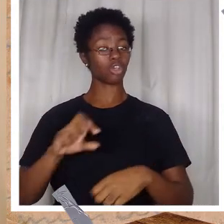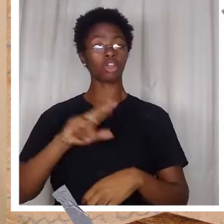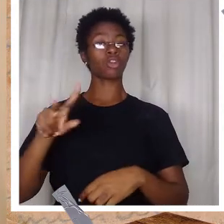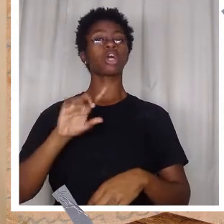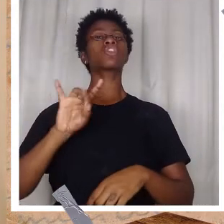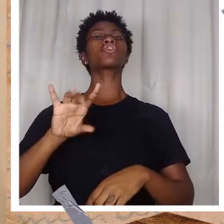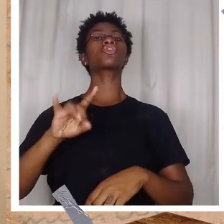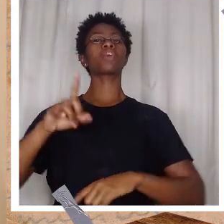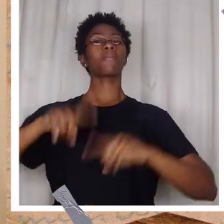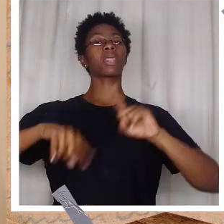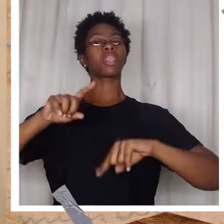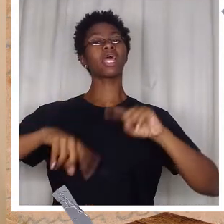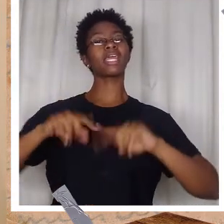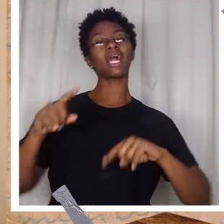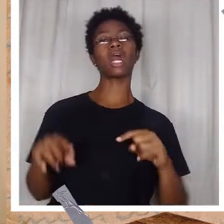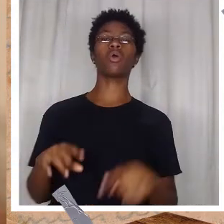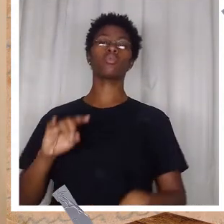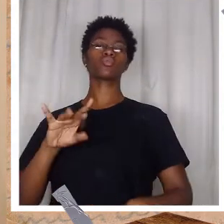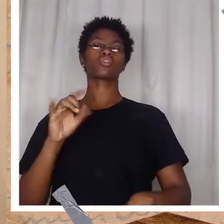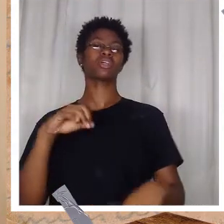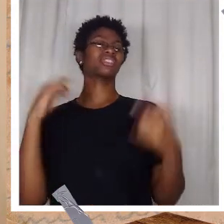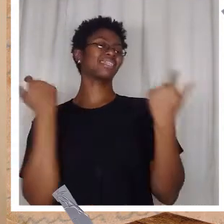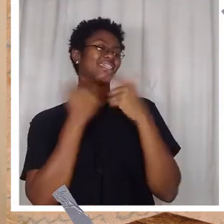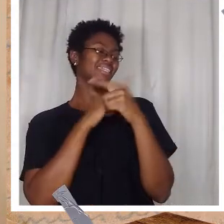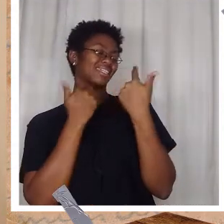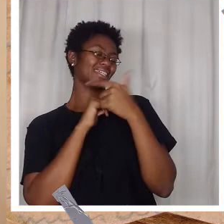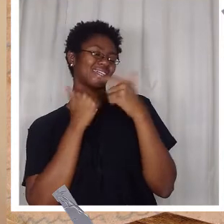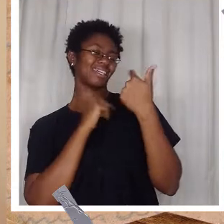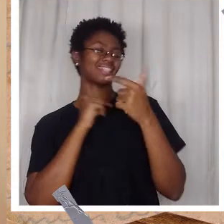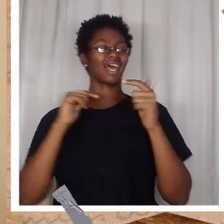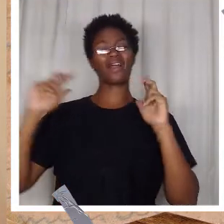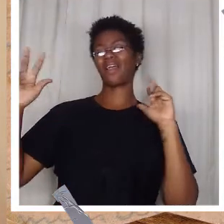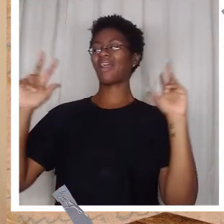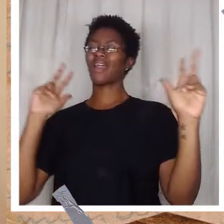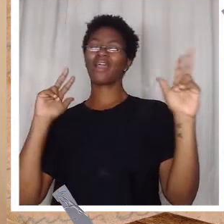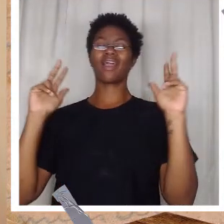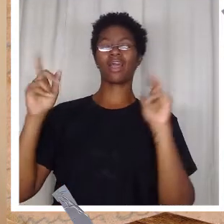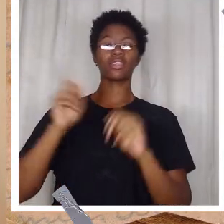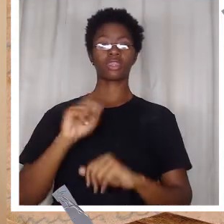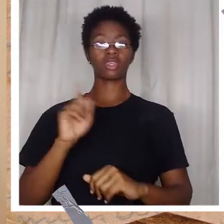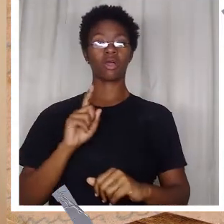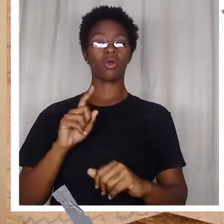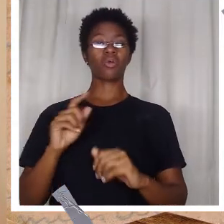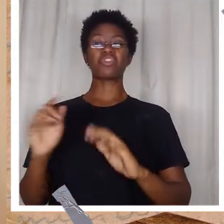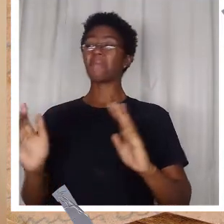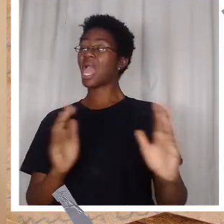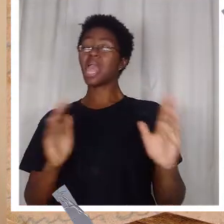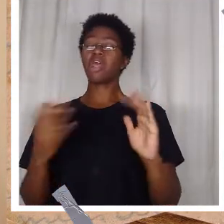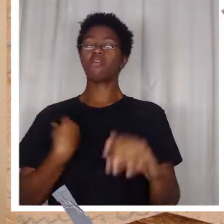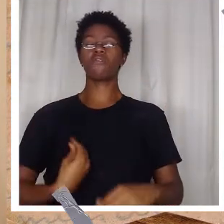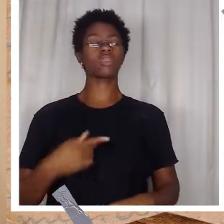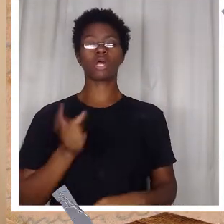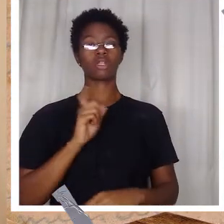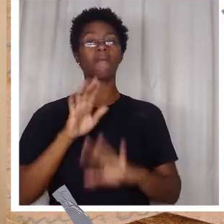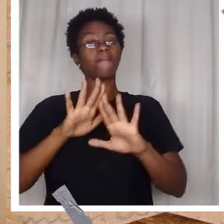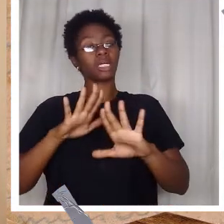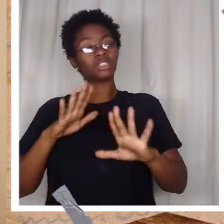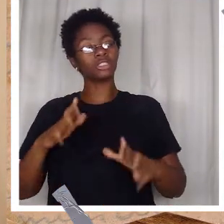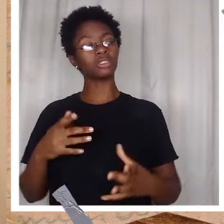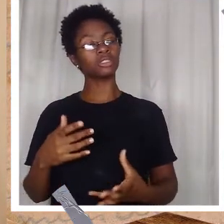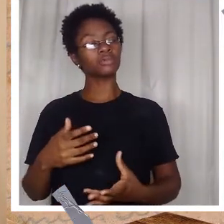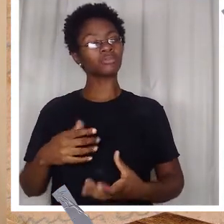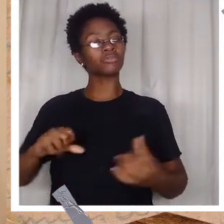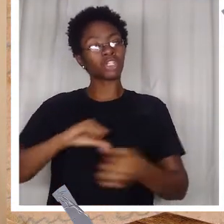de entretenimento, não só de momento, mas de construir a sua alma. São o que, através da arte, você